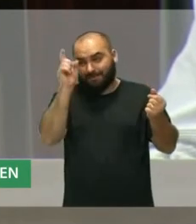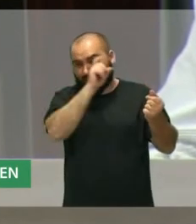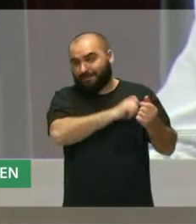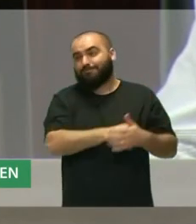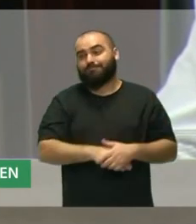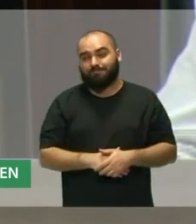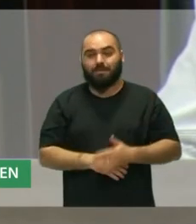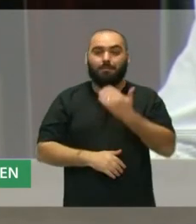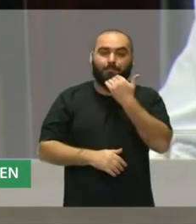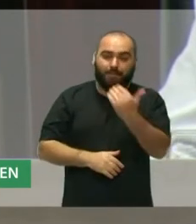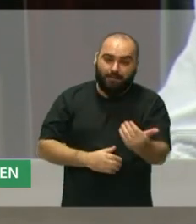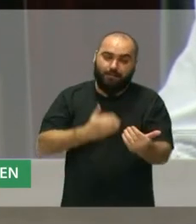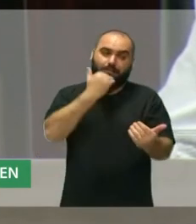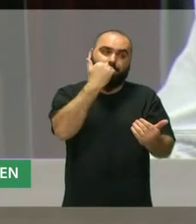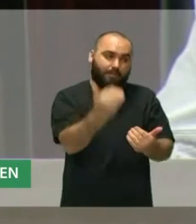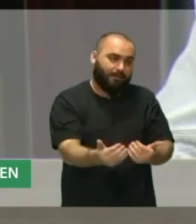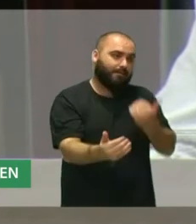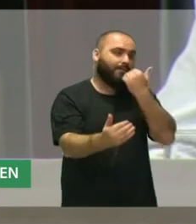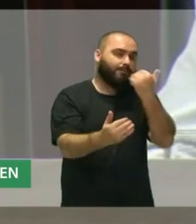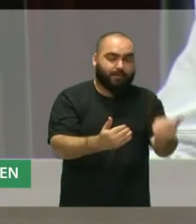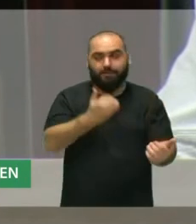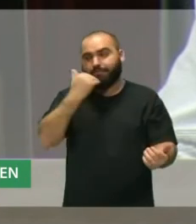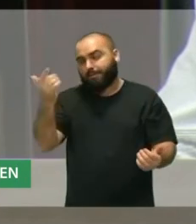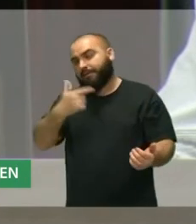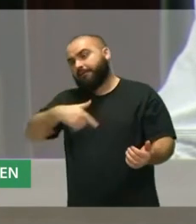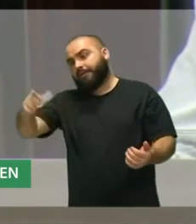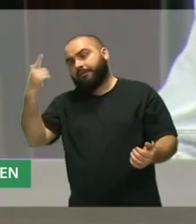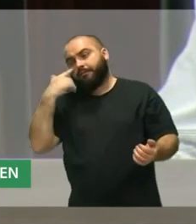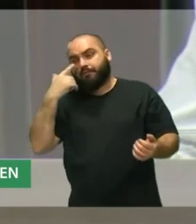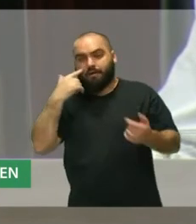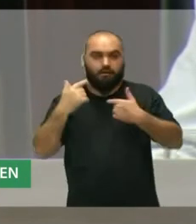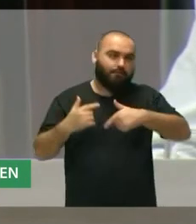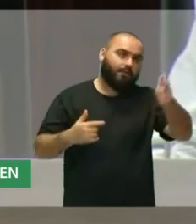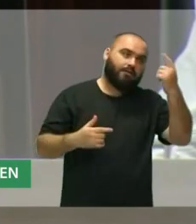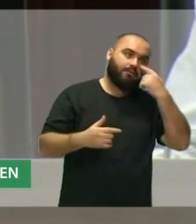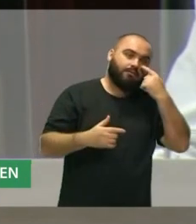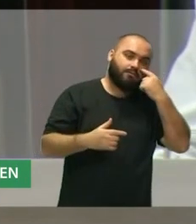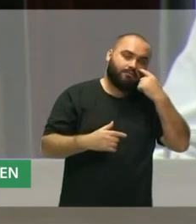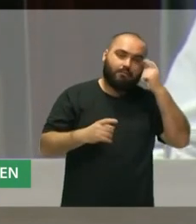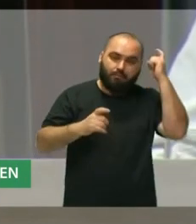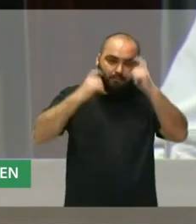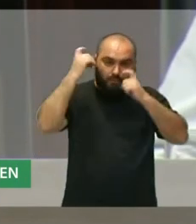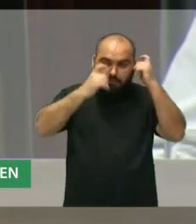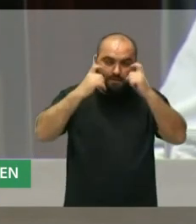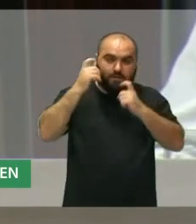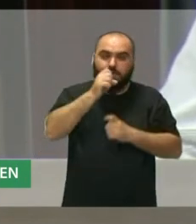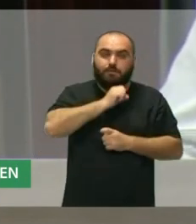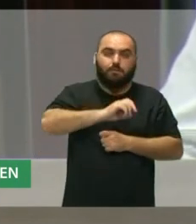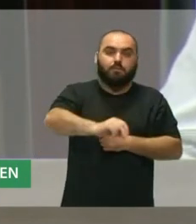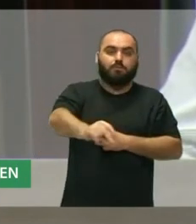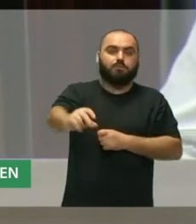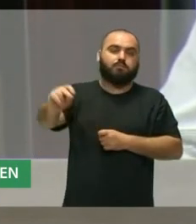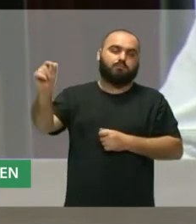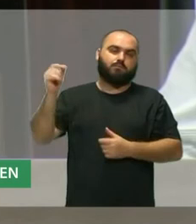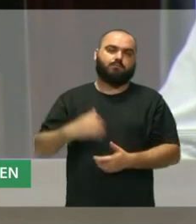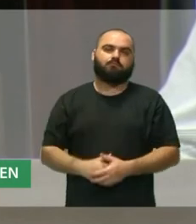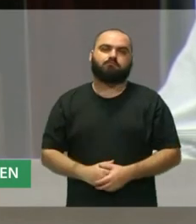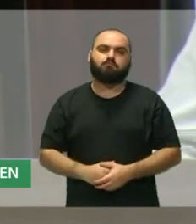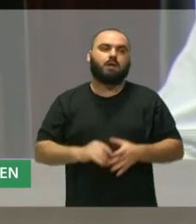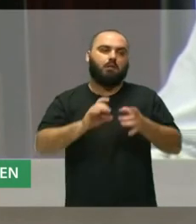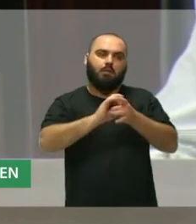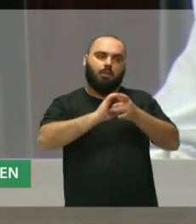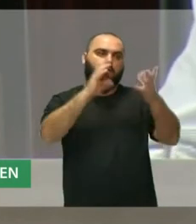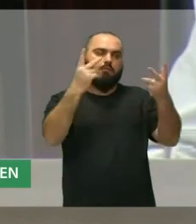gente pede, diz que vai ver. O custeio é uma preocupação já de longo prazo. Estou à disposição, assim como meu